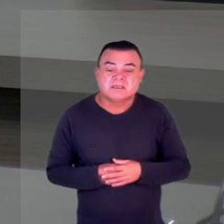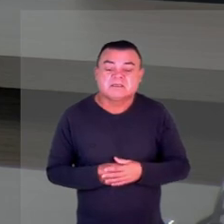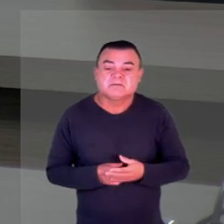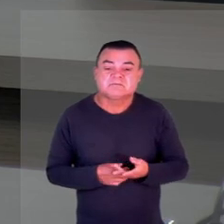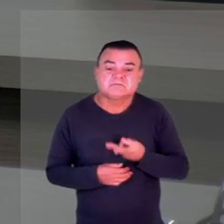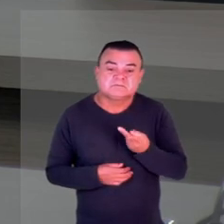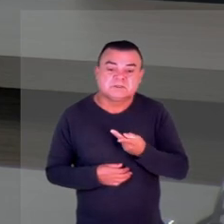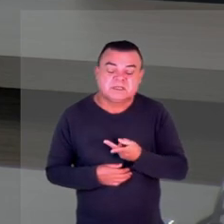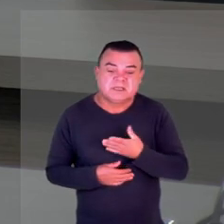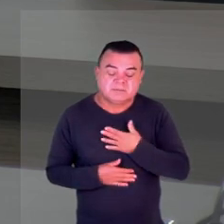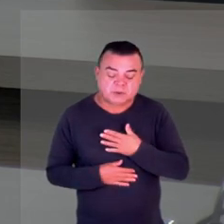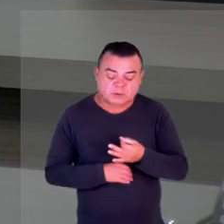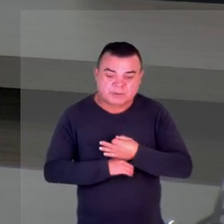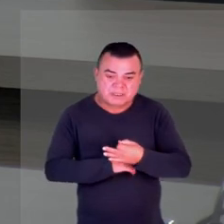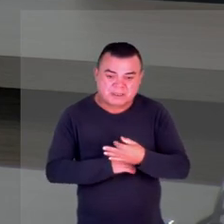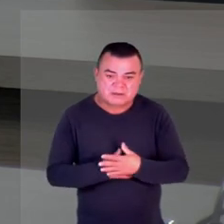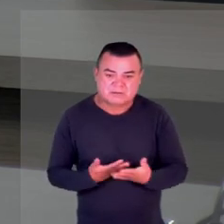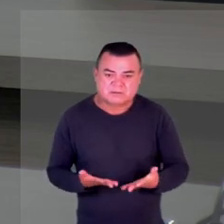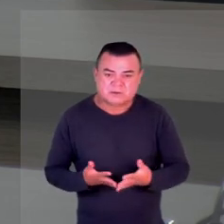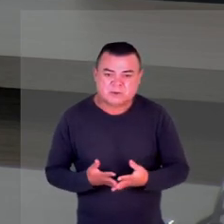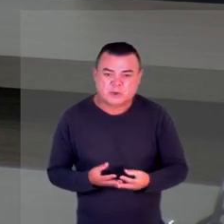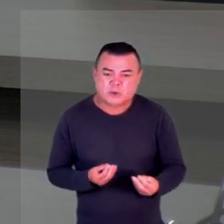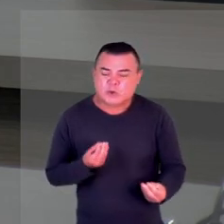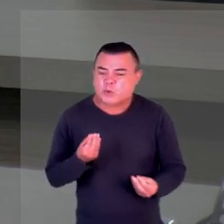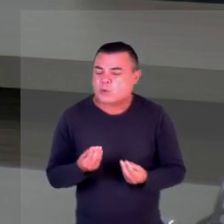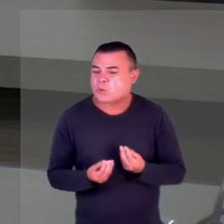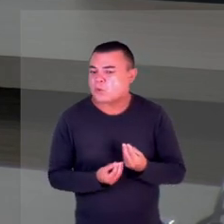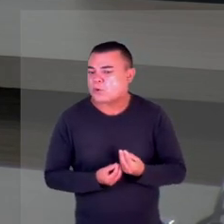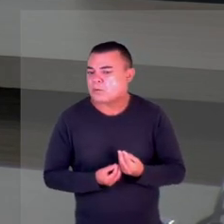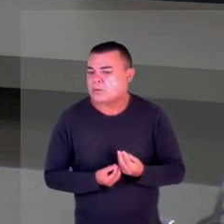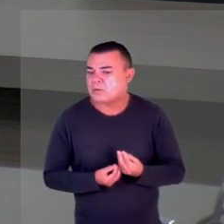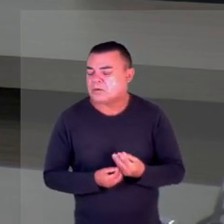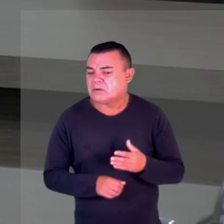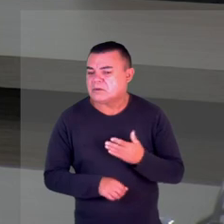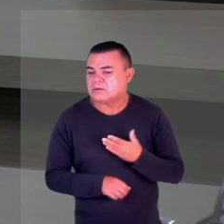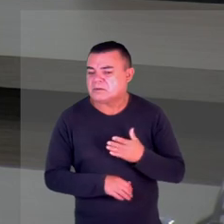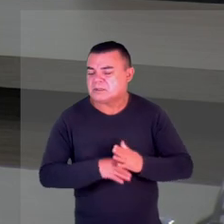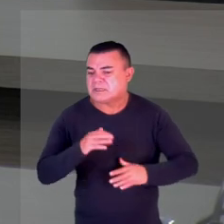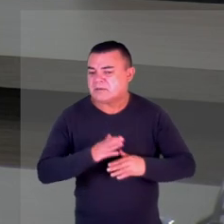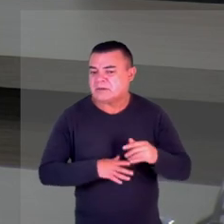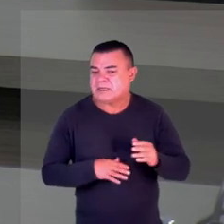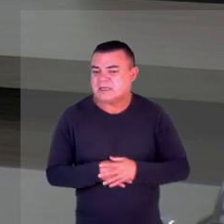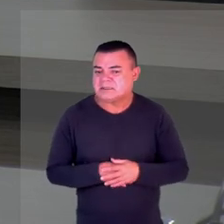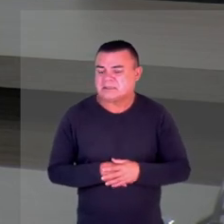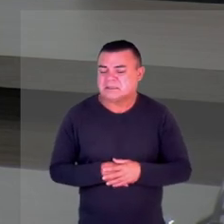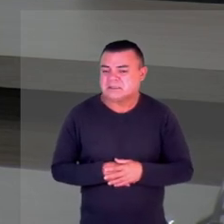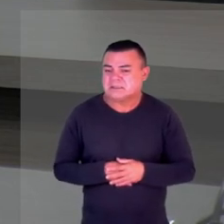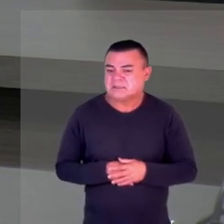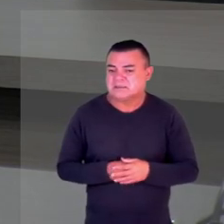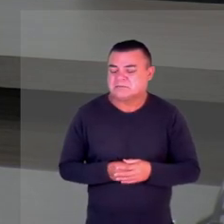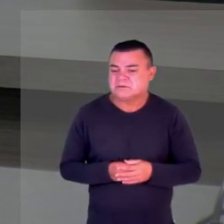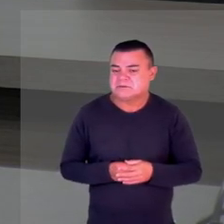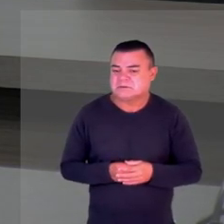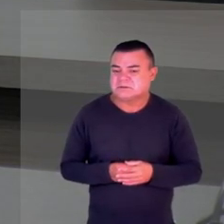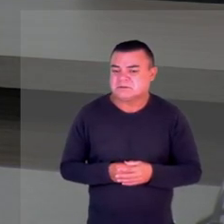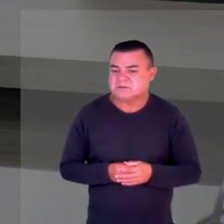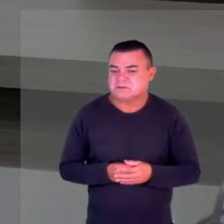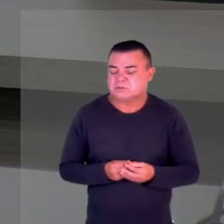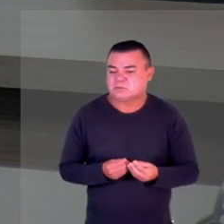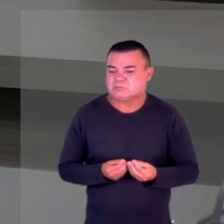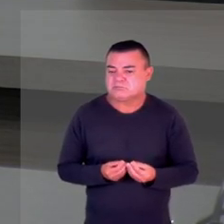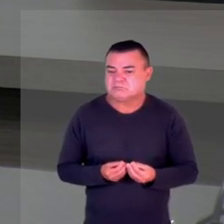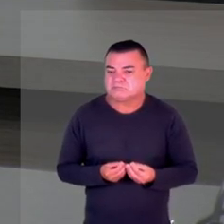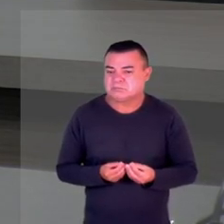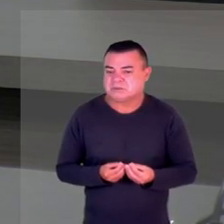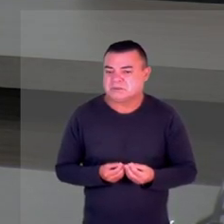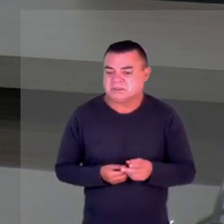eh como que assim na prática né Eu ouvi o as experiências dos colegas mas assim eu queria saber na prática como que a